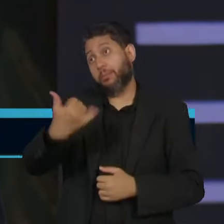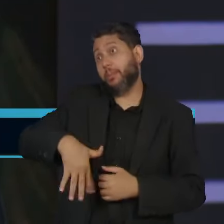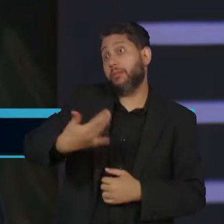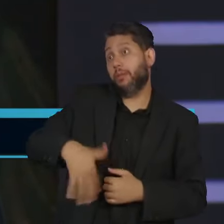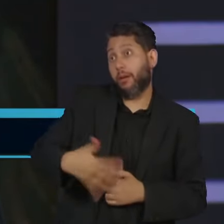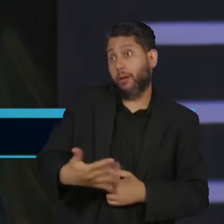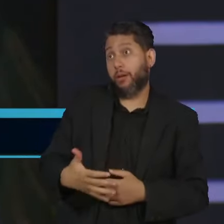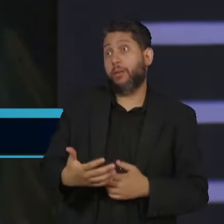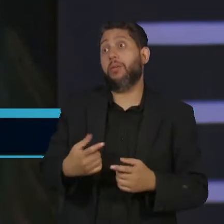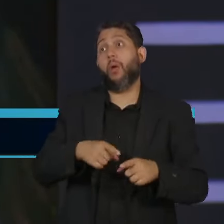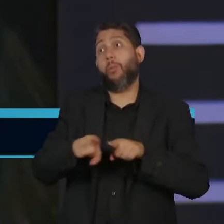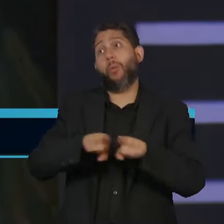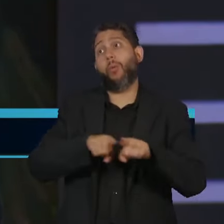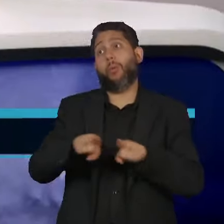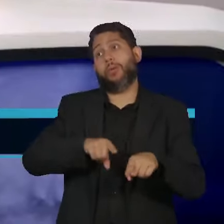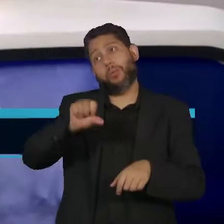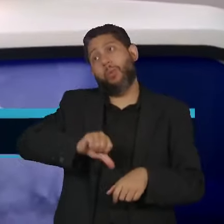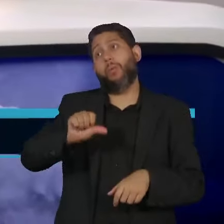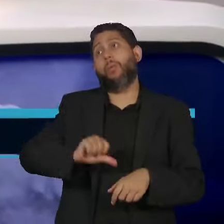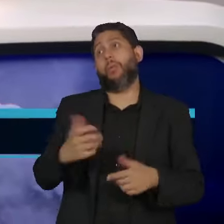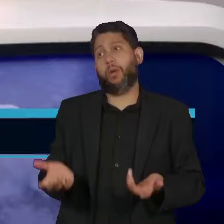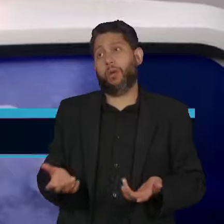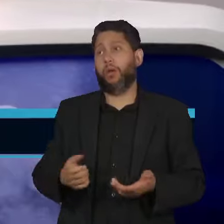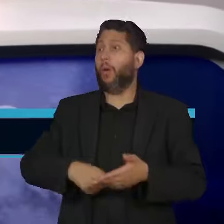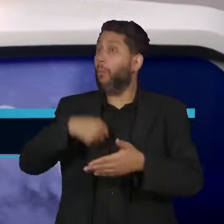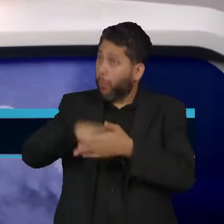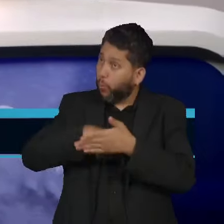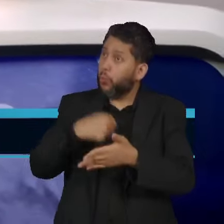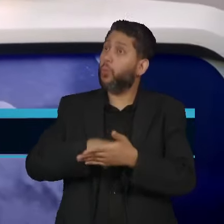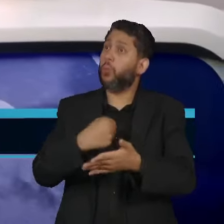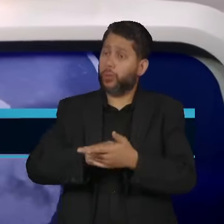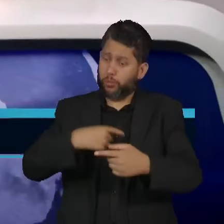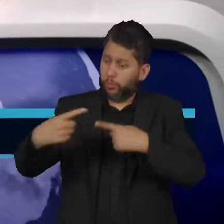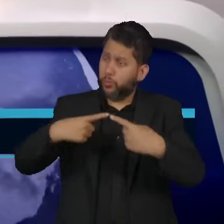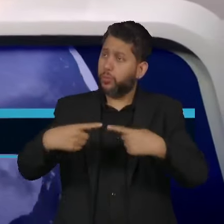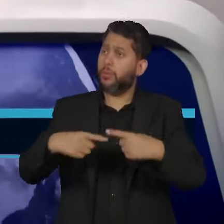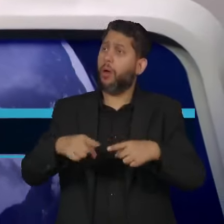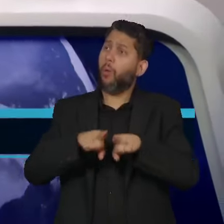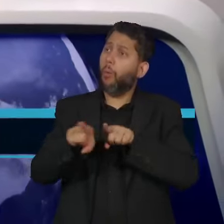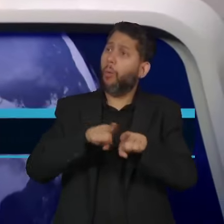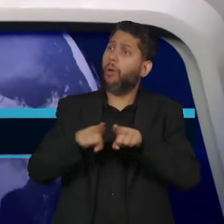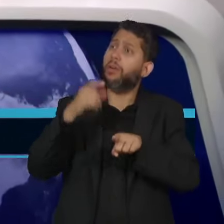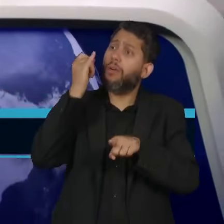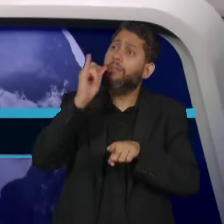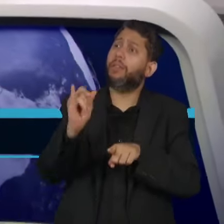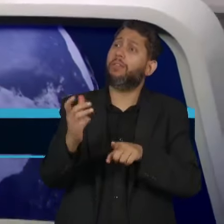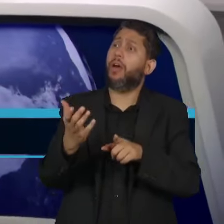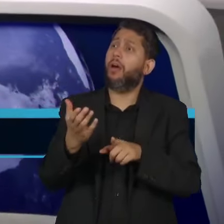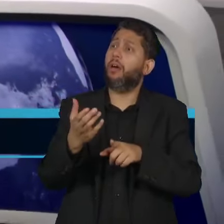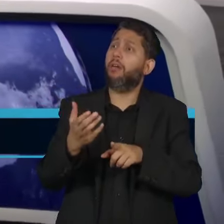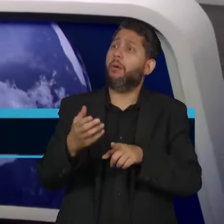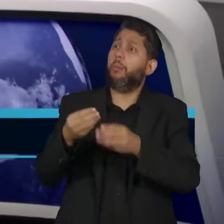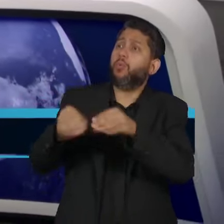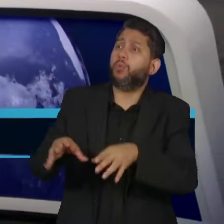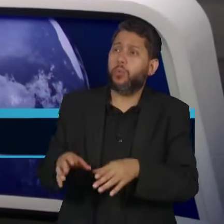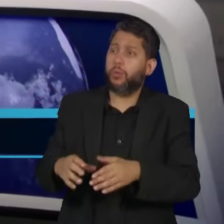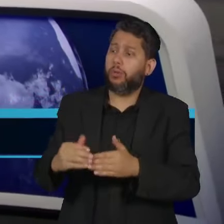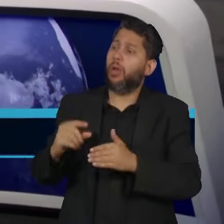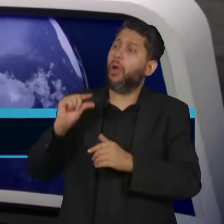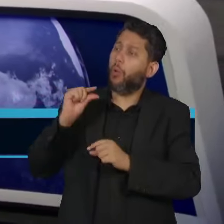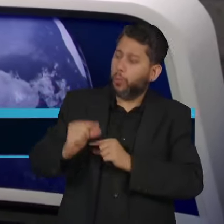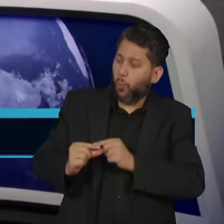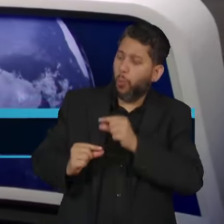tem concorrência desleal dentro do setor. Então, é uma luta, inclusive, de evitar essa concorrência desleal, fazer uma graduação